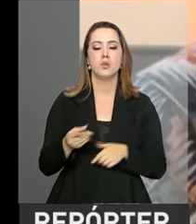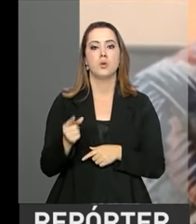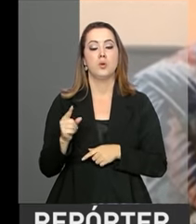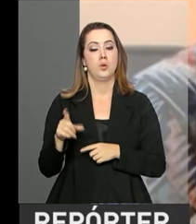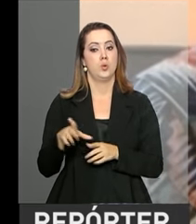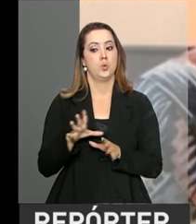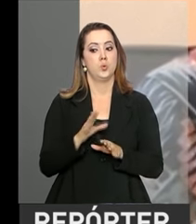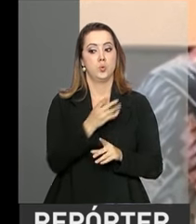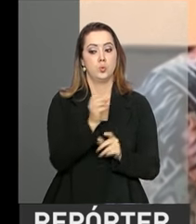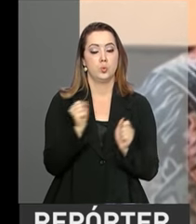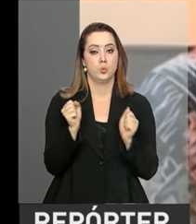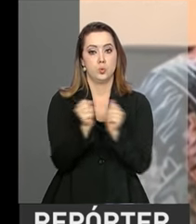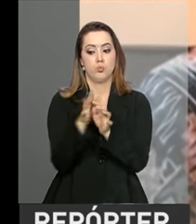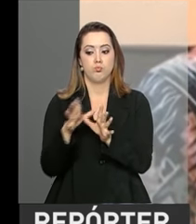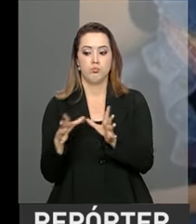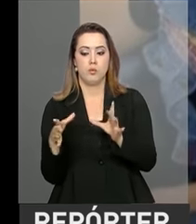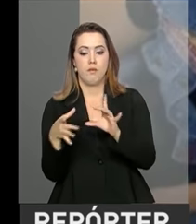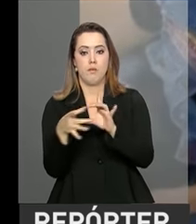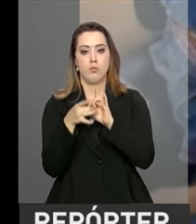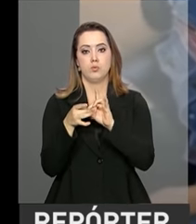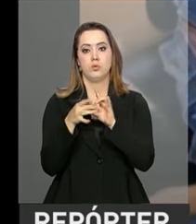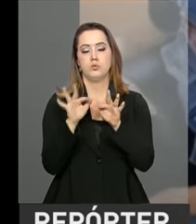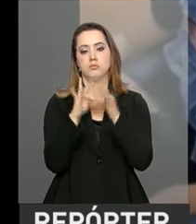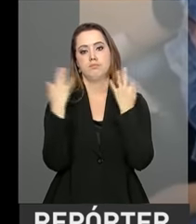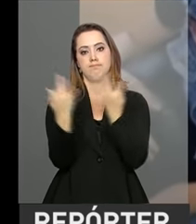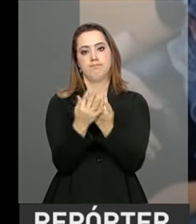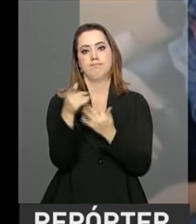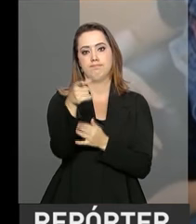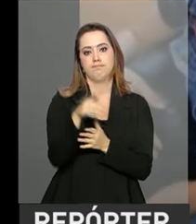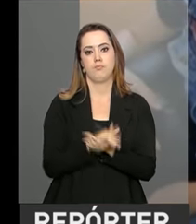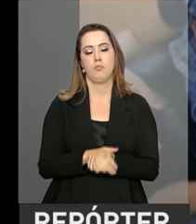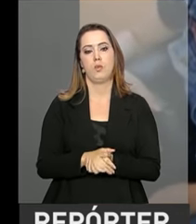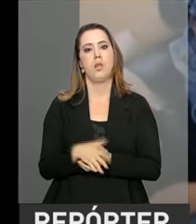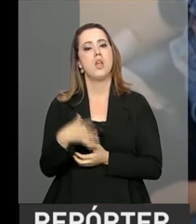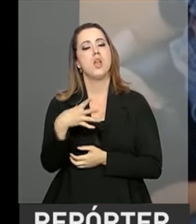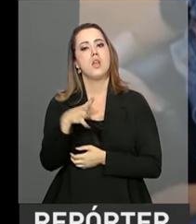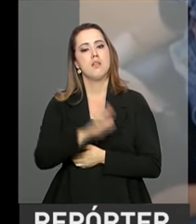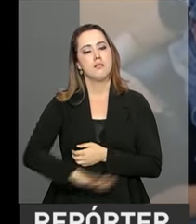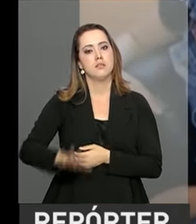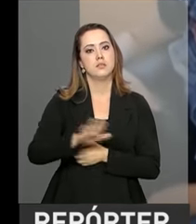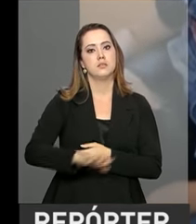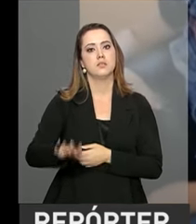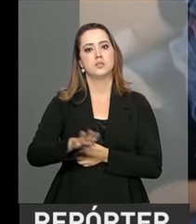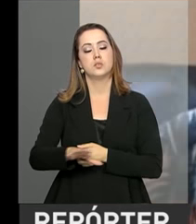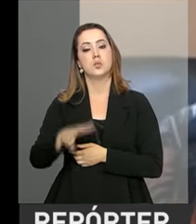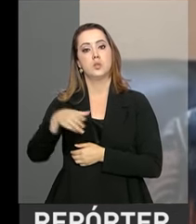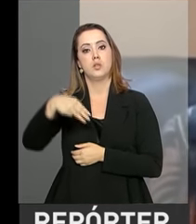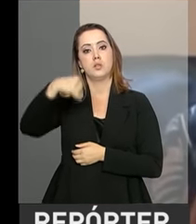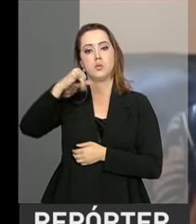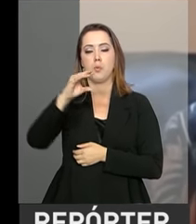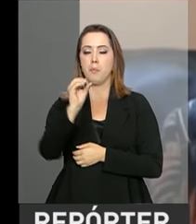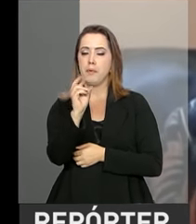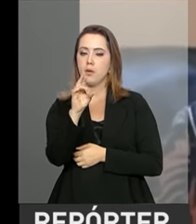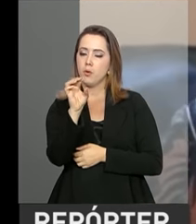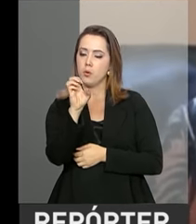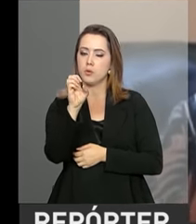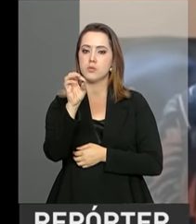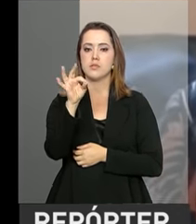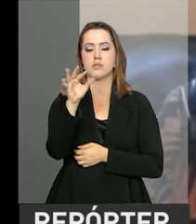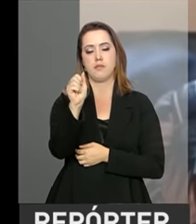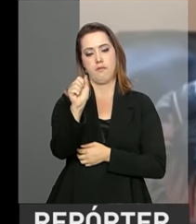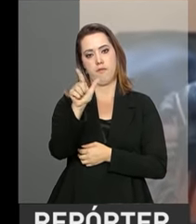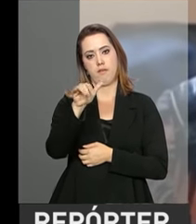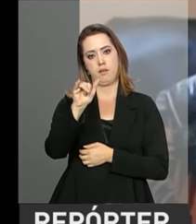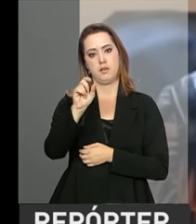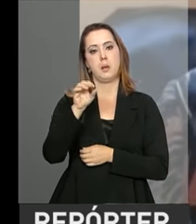do envolvimento familiar. Crianças com microcefalia precisam de mais atenção e cuidados. Uma lei recente prevê